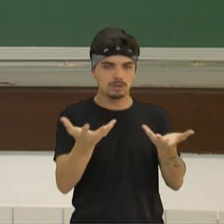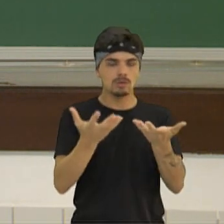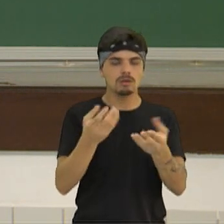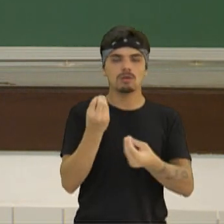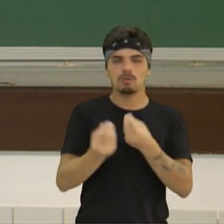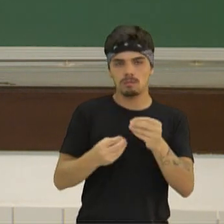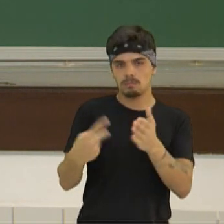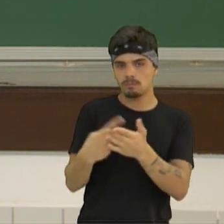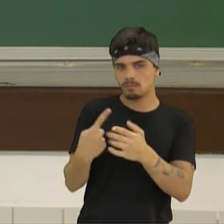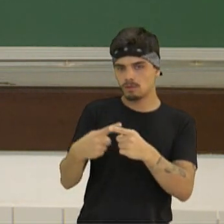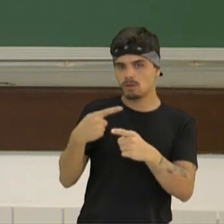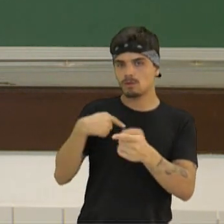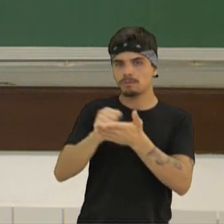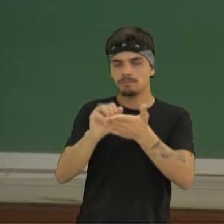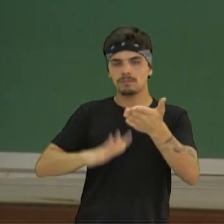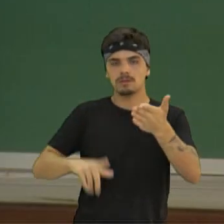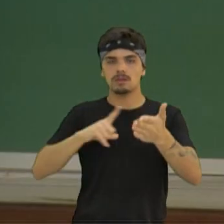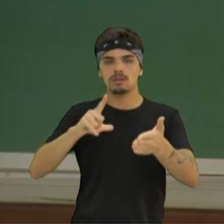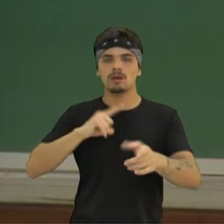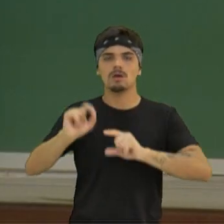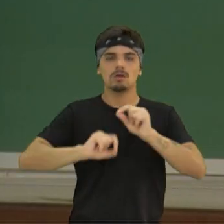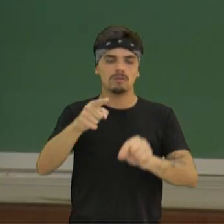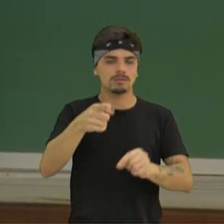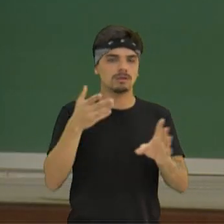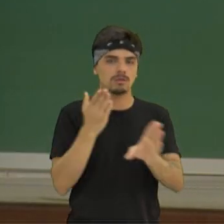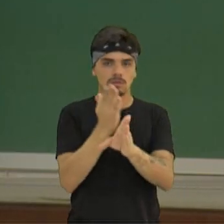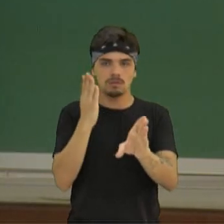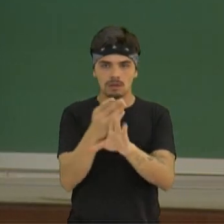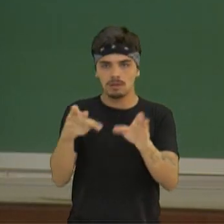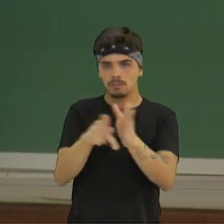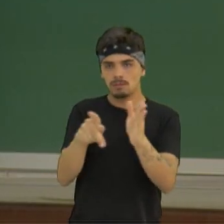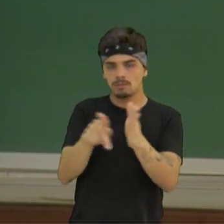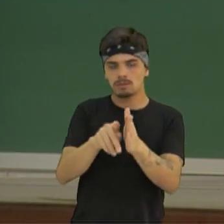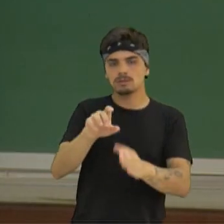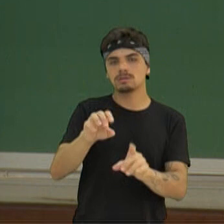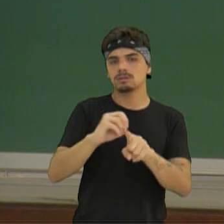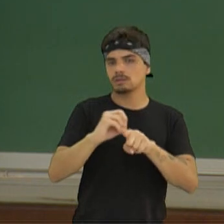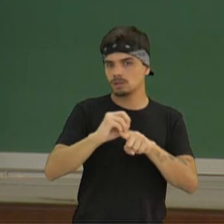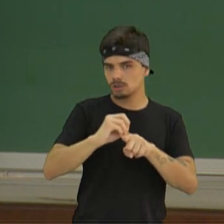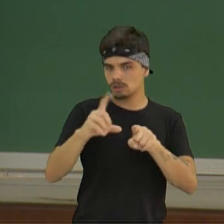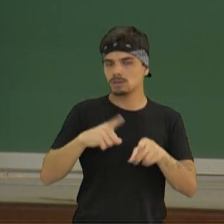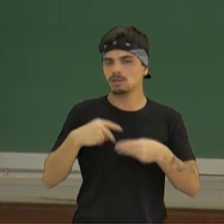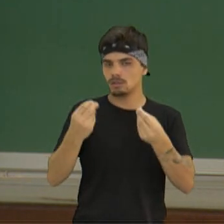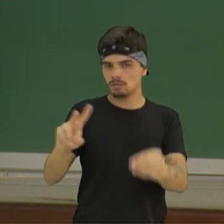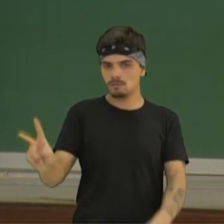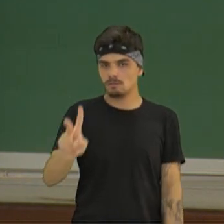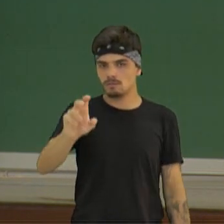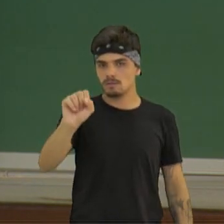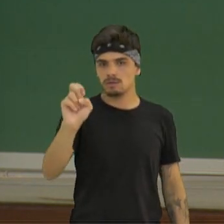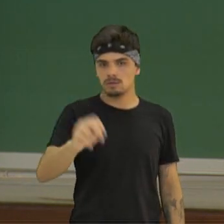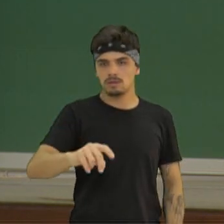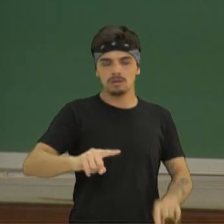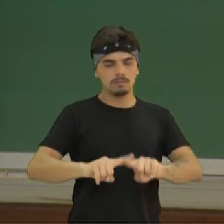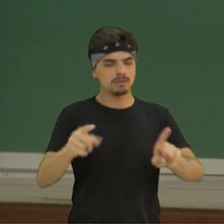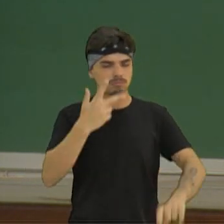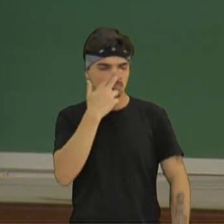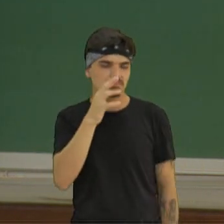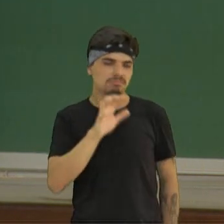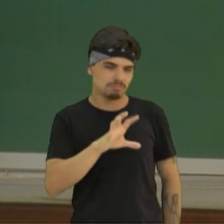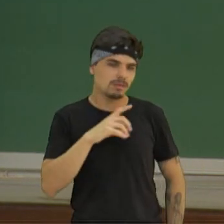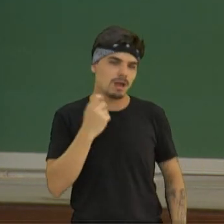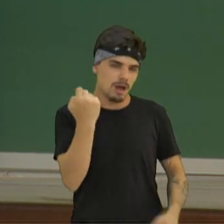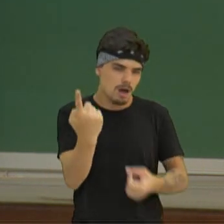o exercício agora pede para você encontrar a tangente e dar o valor do seno. Mas eu acho que talvez aí